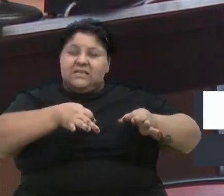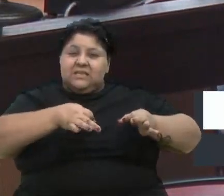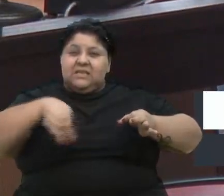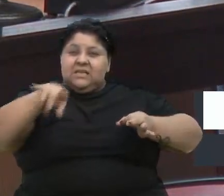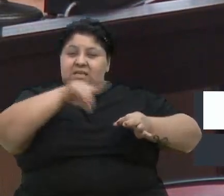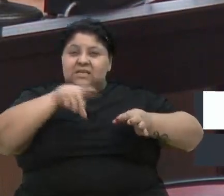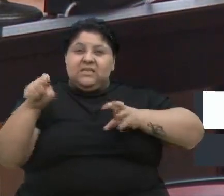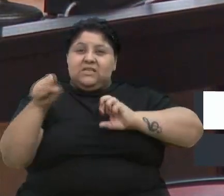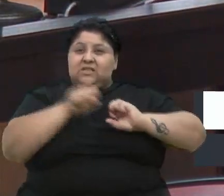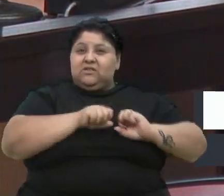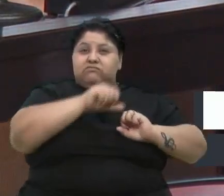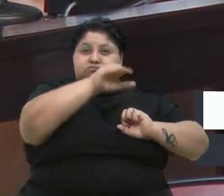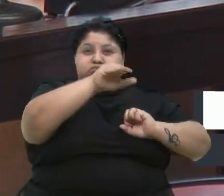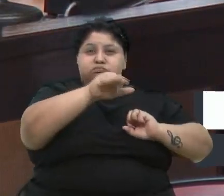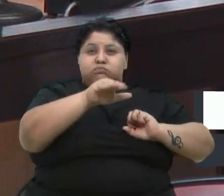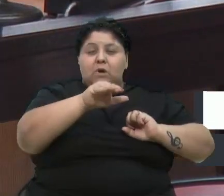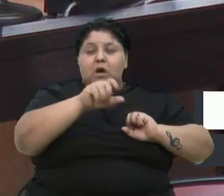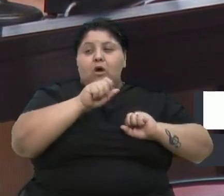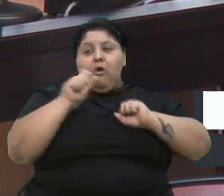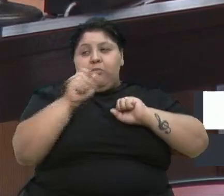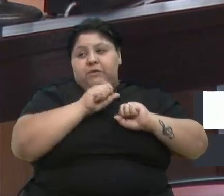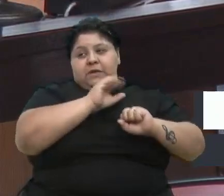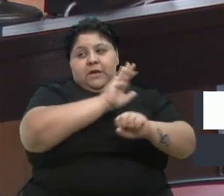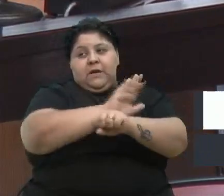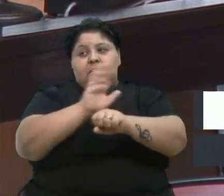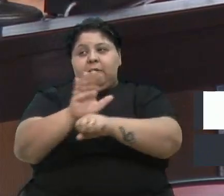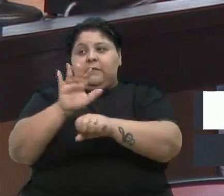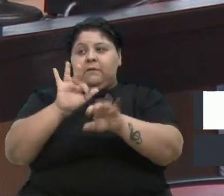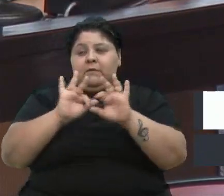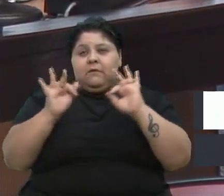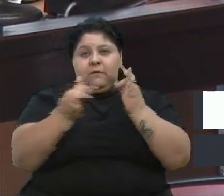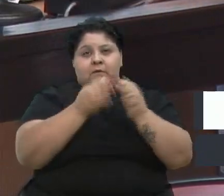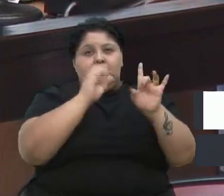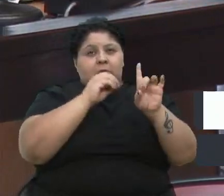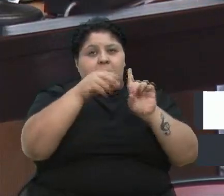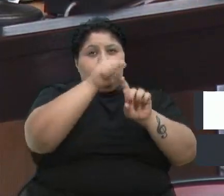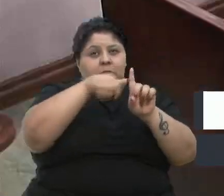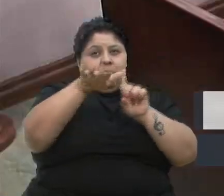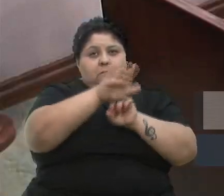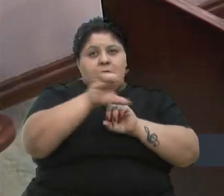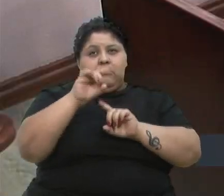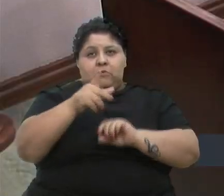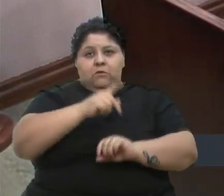possa, então, poder auxiliar essas famílias de vulnerabilidade social. Era isso, muito obrigado. Obrigado pelo